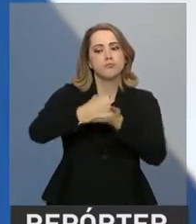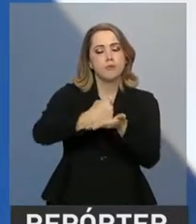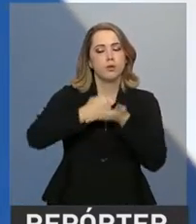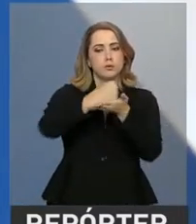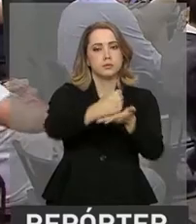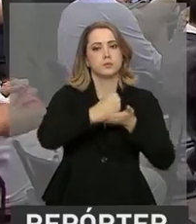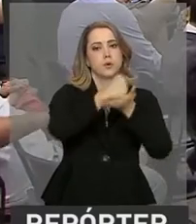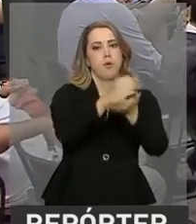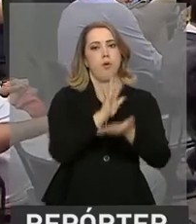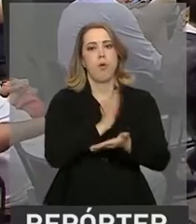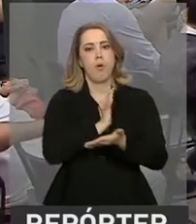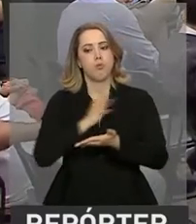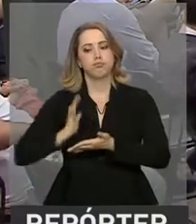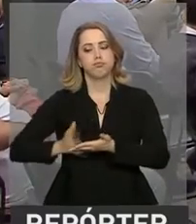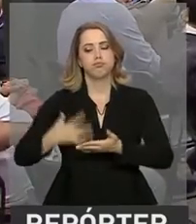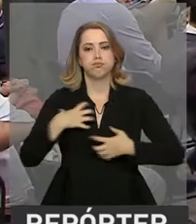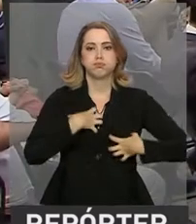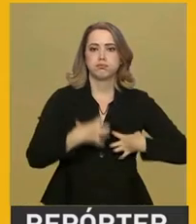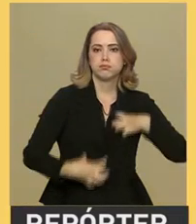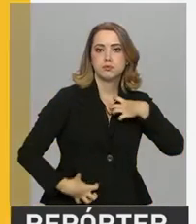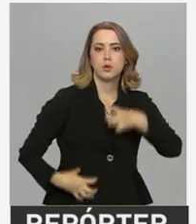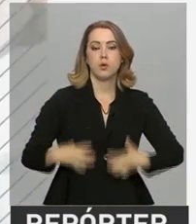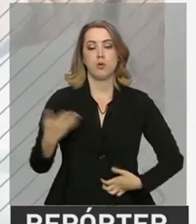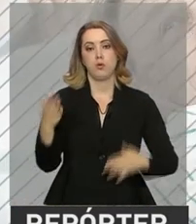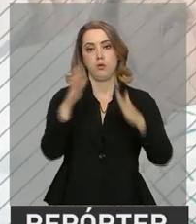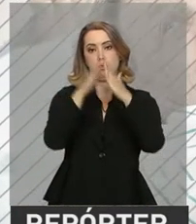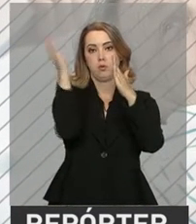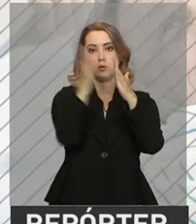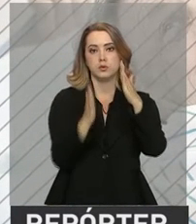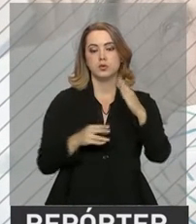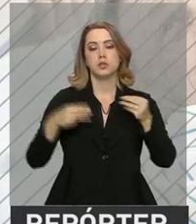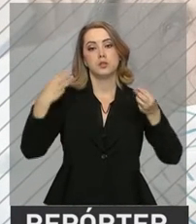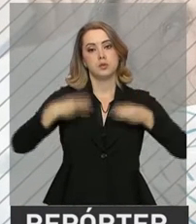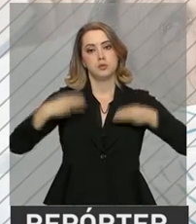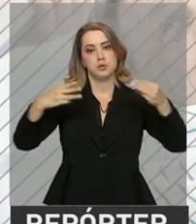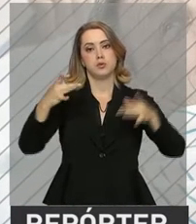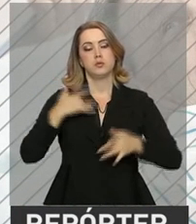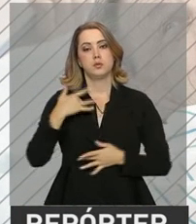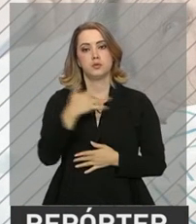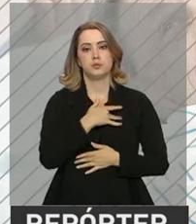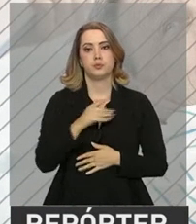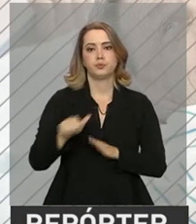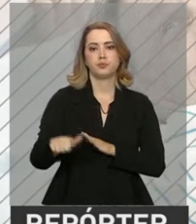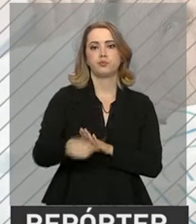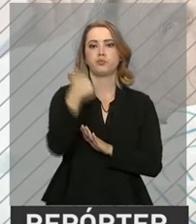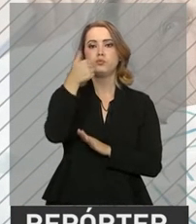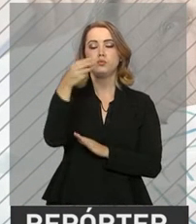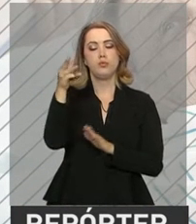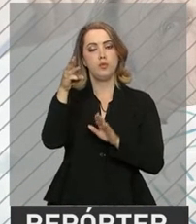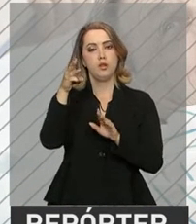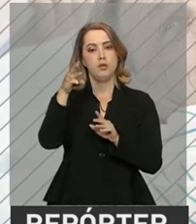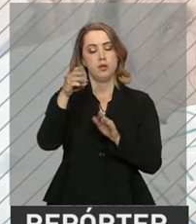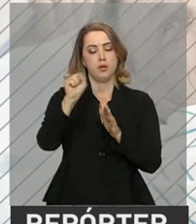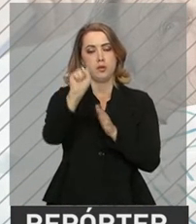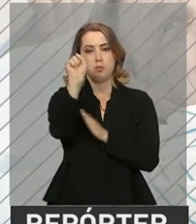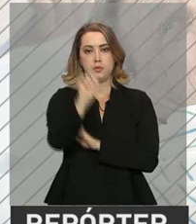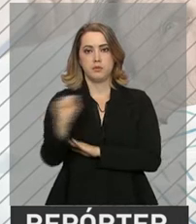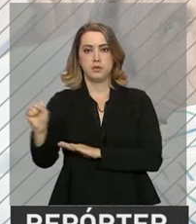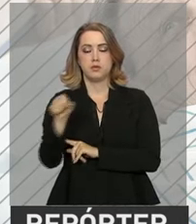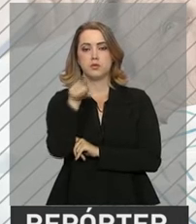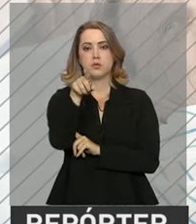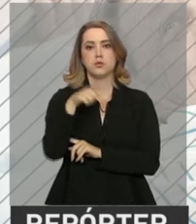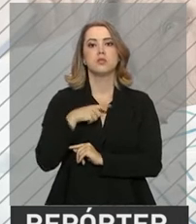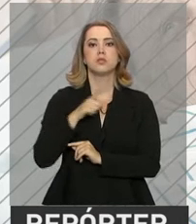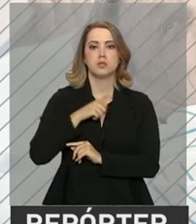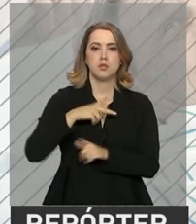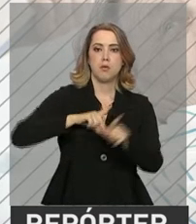neste sábado na Casa Brasil, no Rio de Janeiro, pelo Ministério da Saúde. No primeiro semestre deste ano, o país bateu o recorde